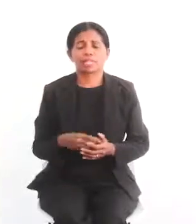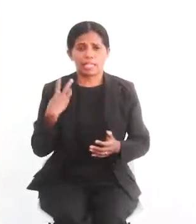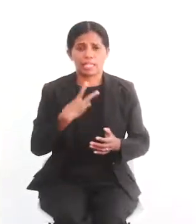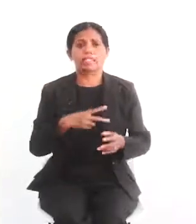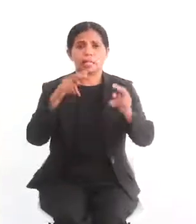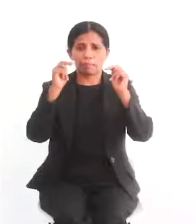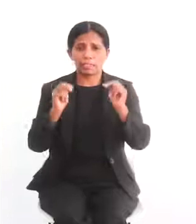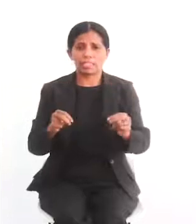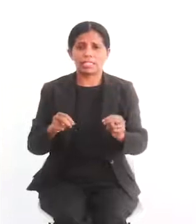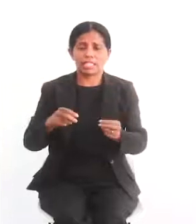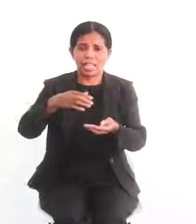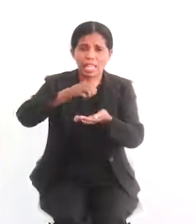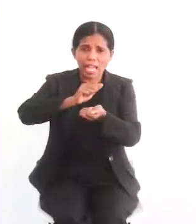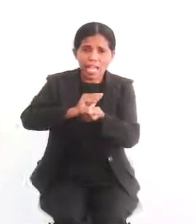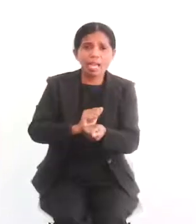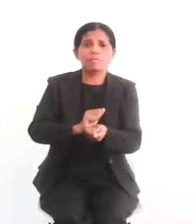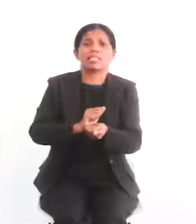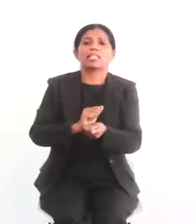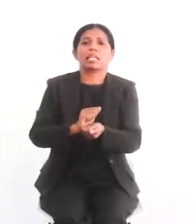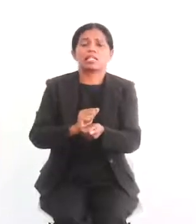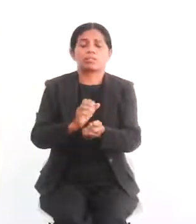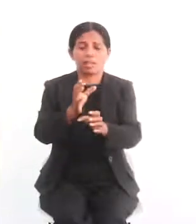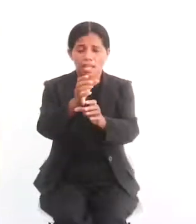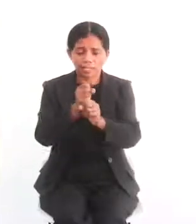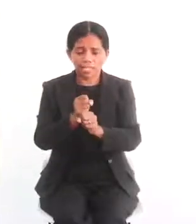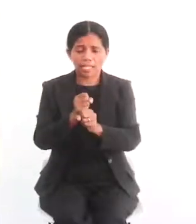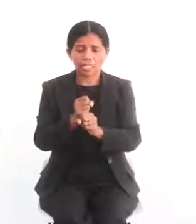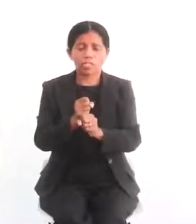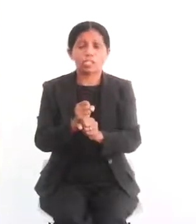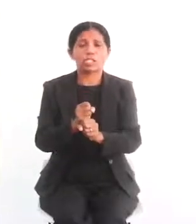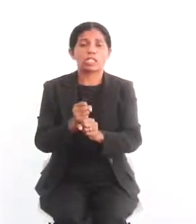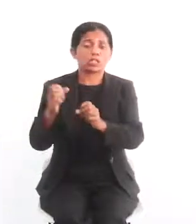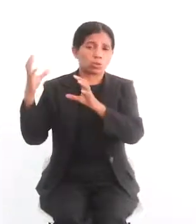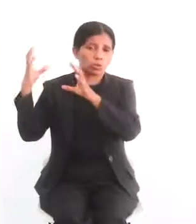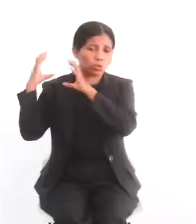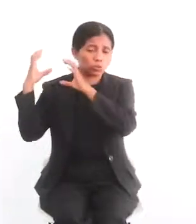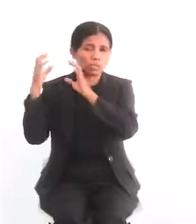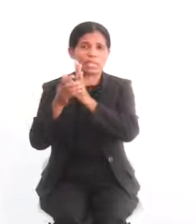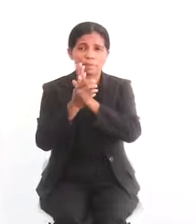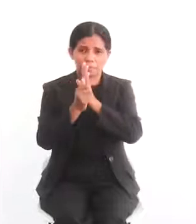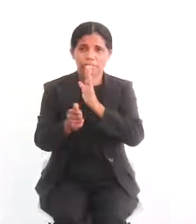Precisamos de um torniquete para extrair todo o líquido do coco ralado.